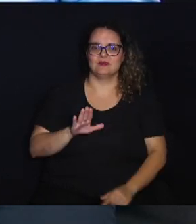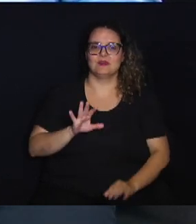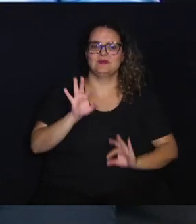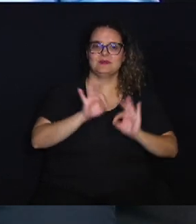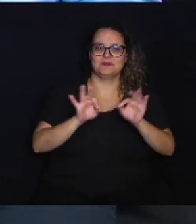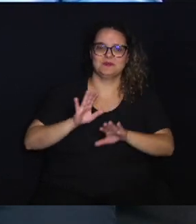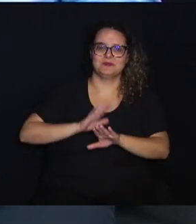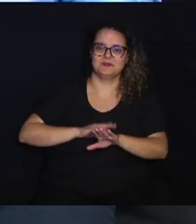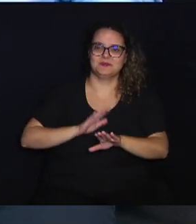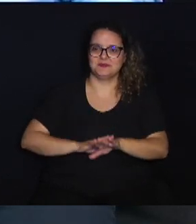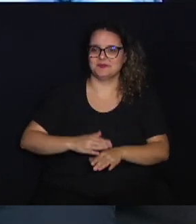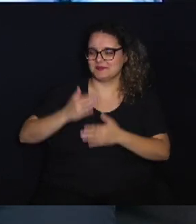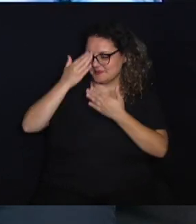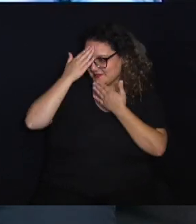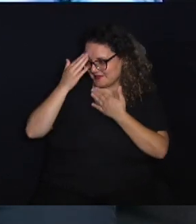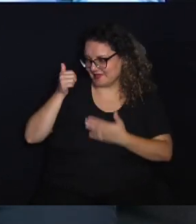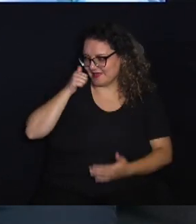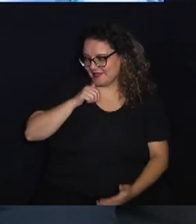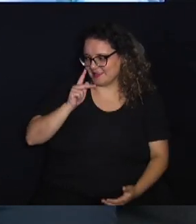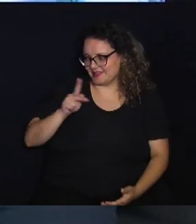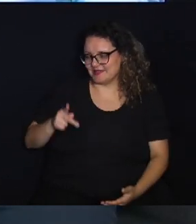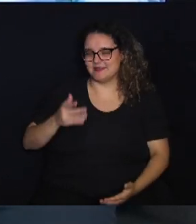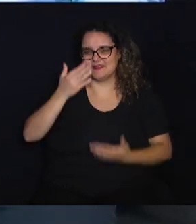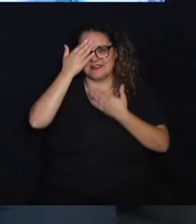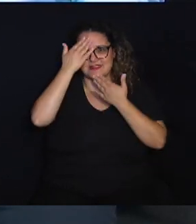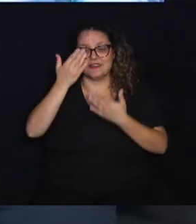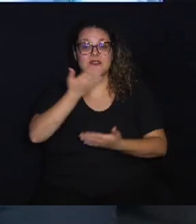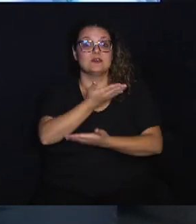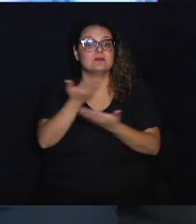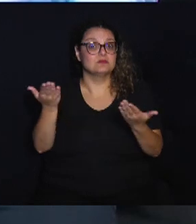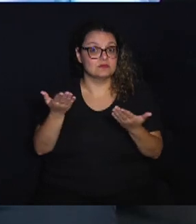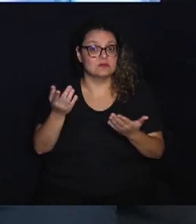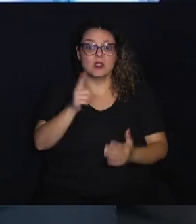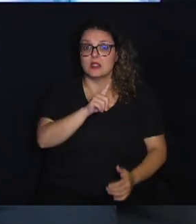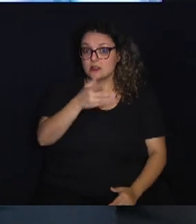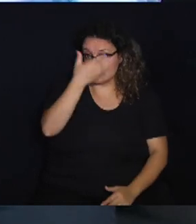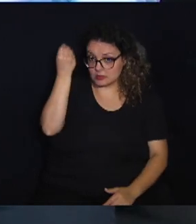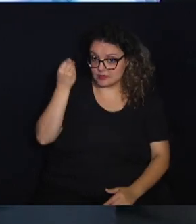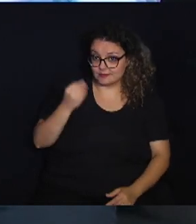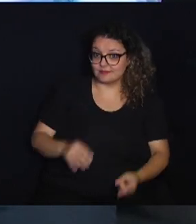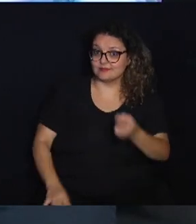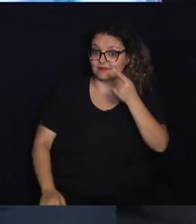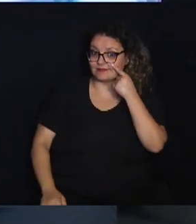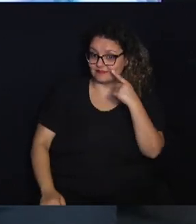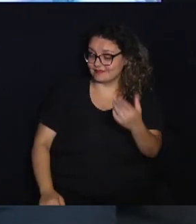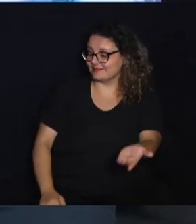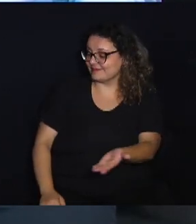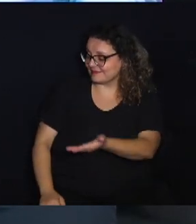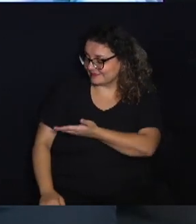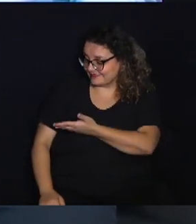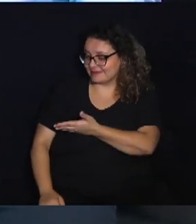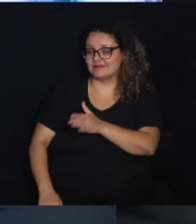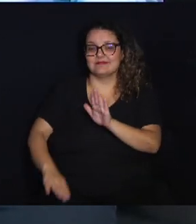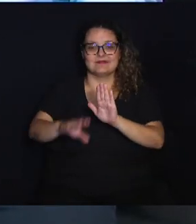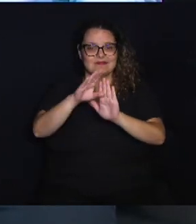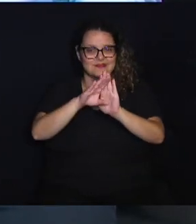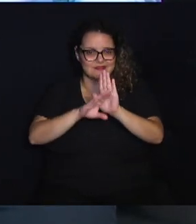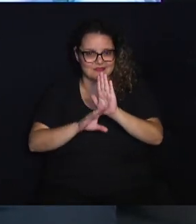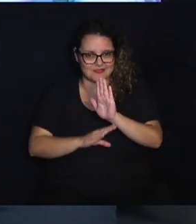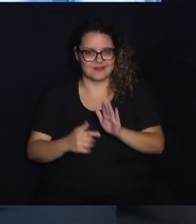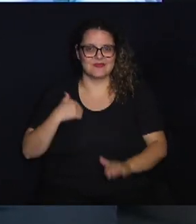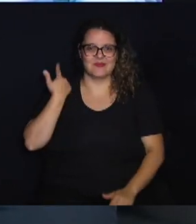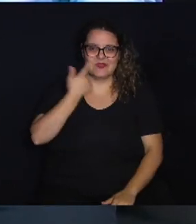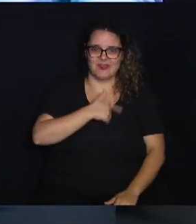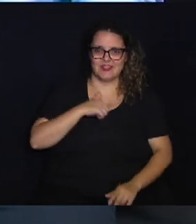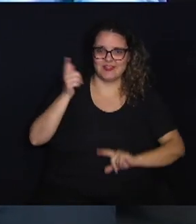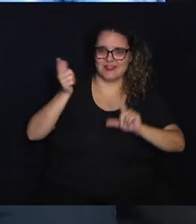ação. Professora, muito obrigado mais uma vez, hein? E o pessoal, não se esqueçam de acompanhar toda a nossa programação no YouTube